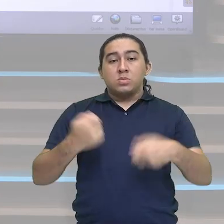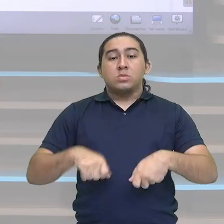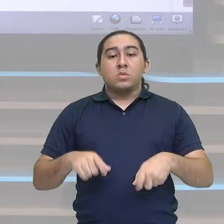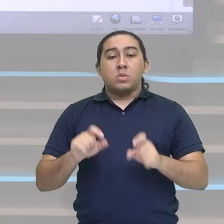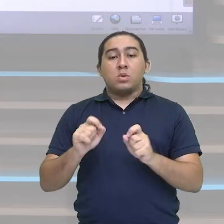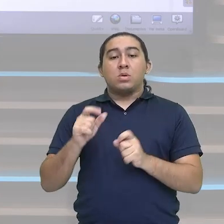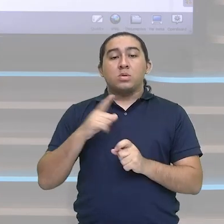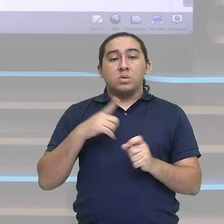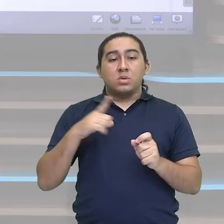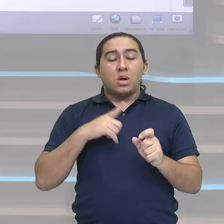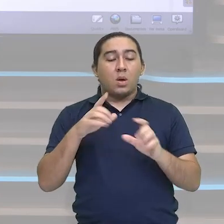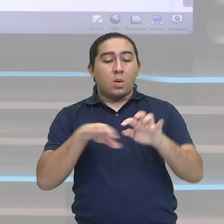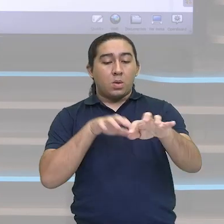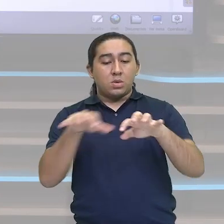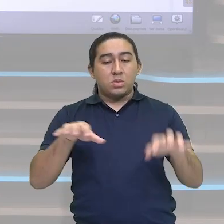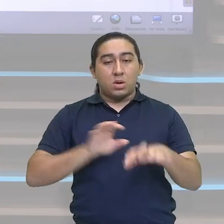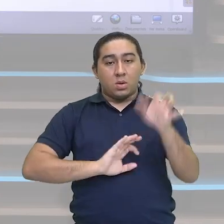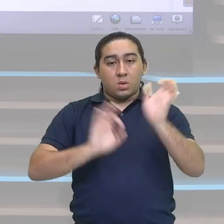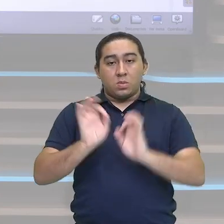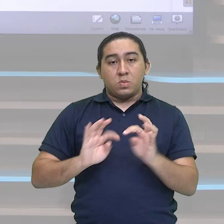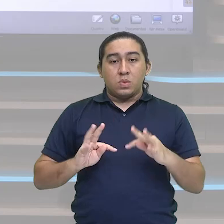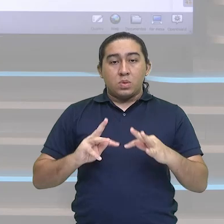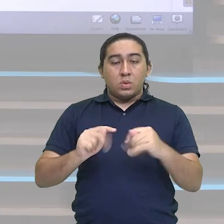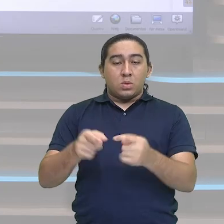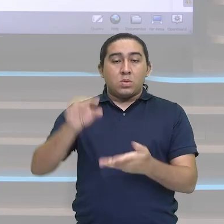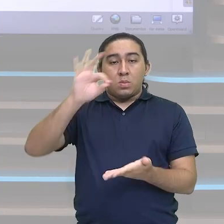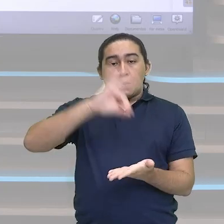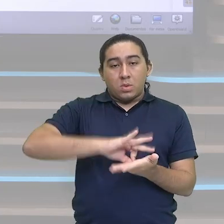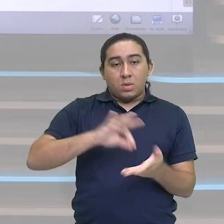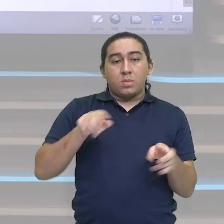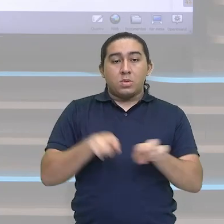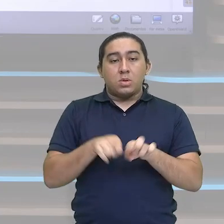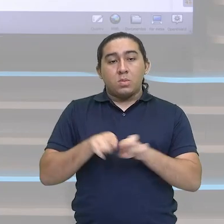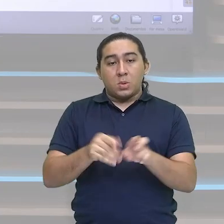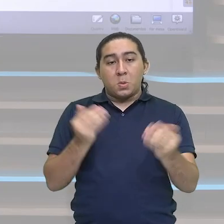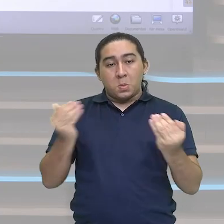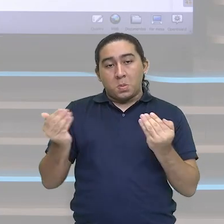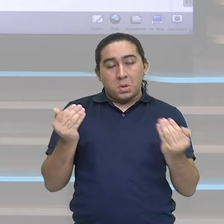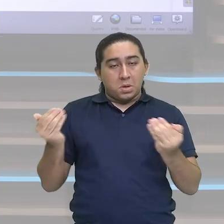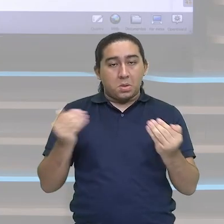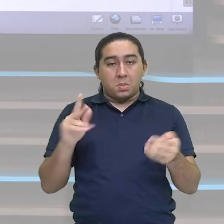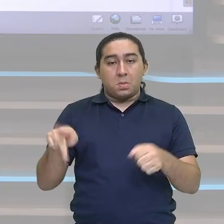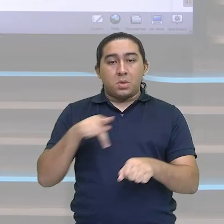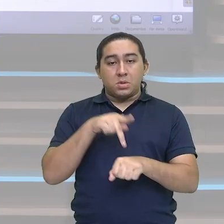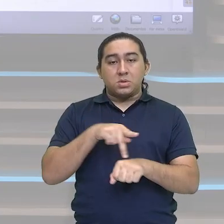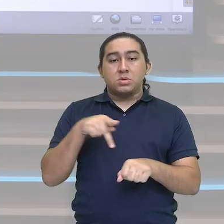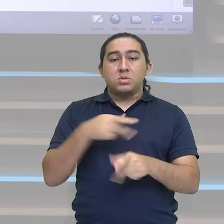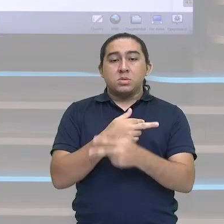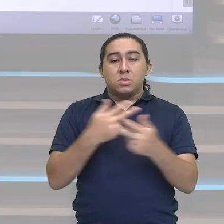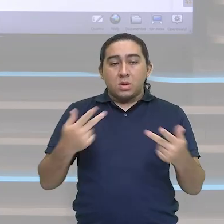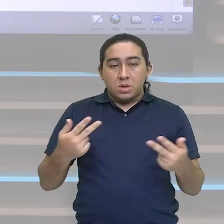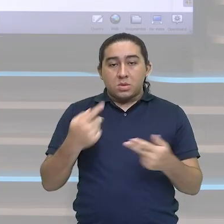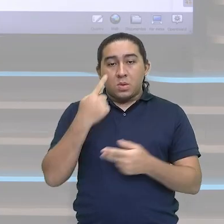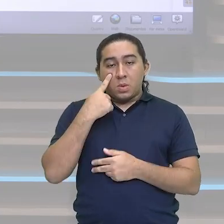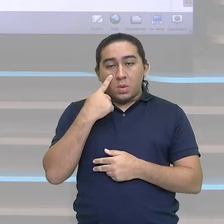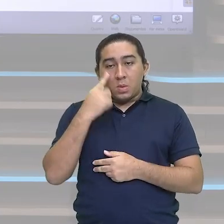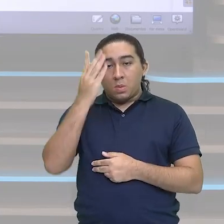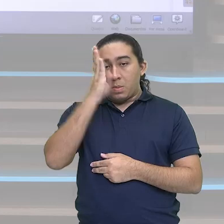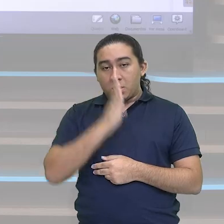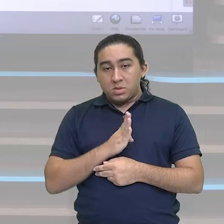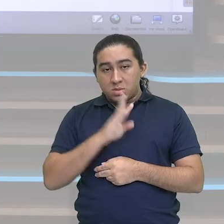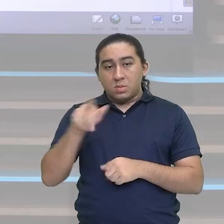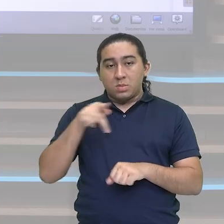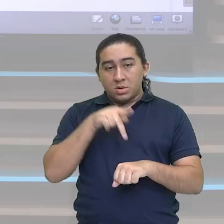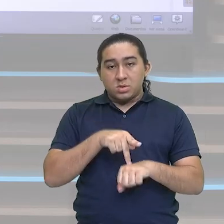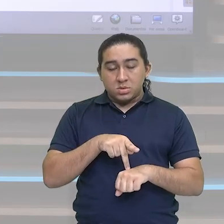simplesmente dividir, separar, organizar em grupos, comparar países entre eles, né? A gente observa o Brasil aqui, por exemplo,